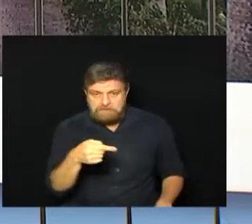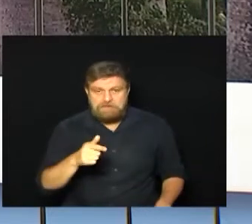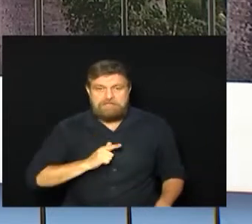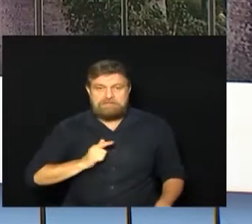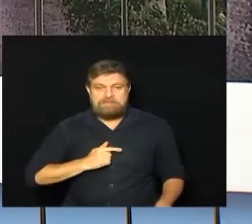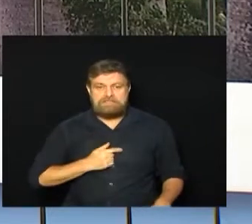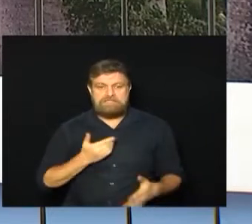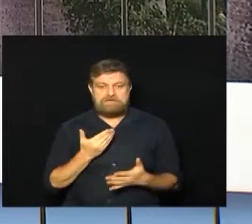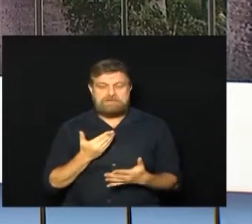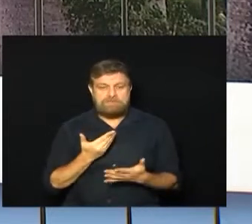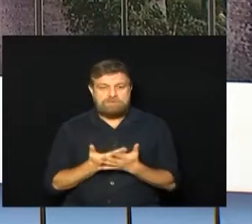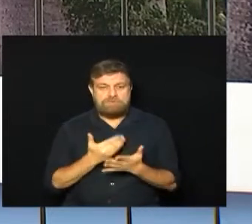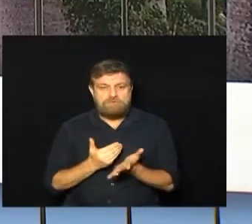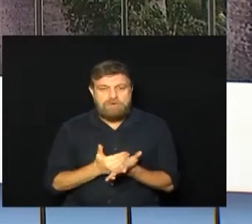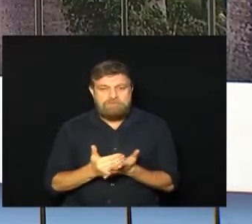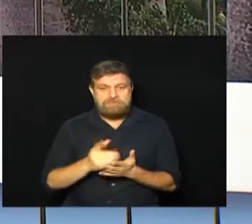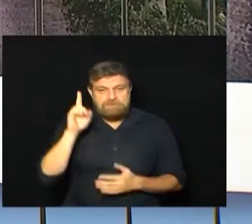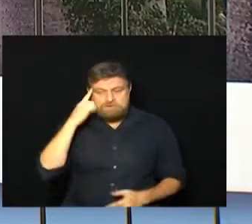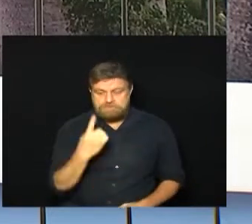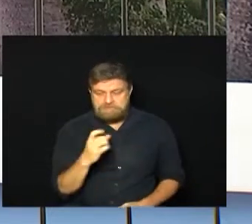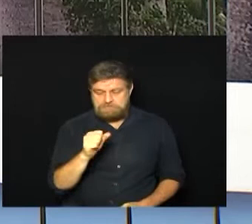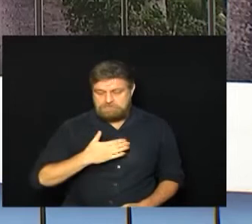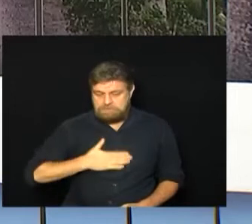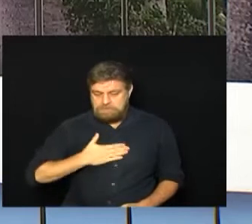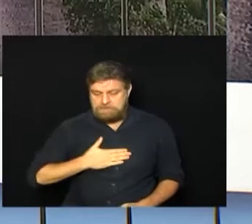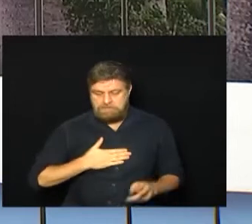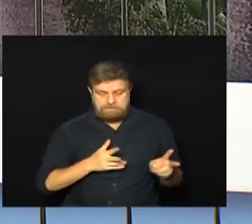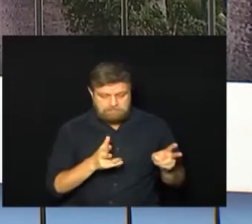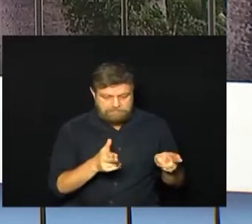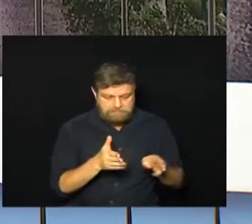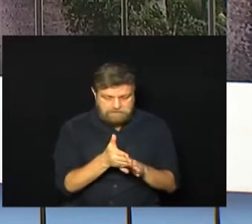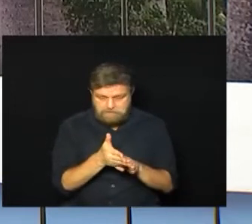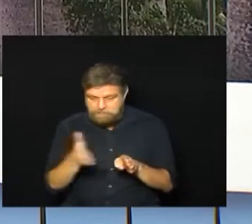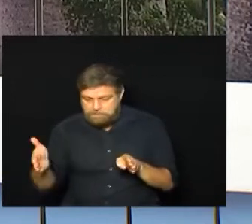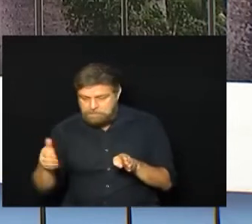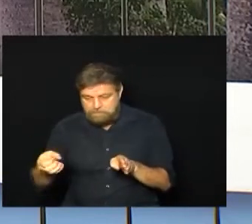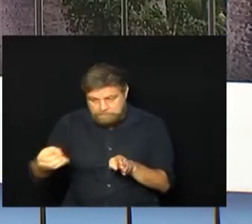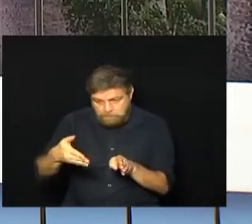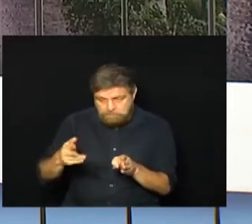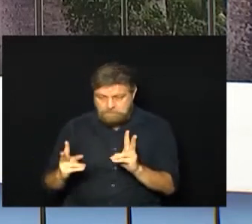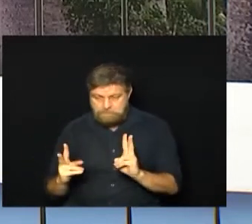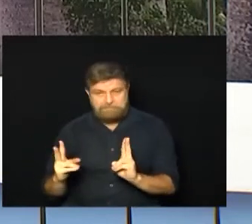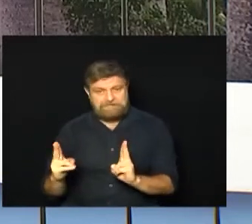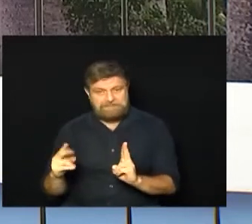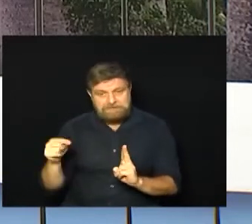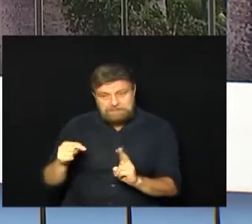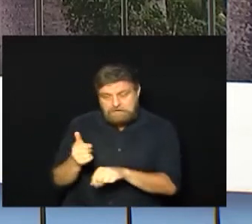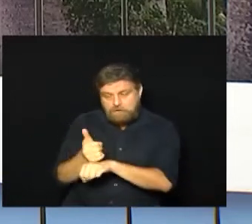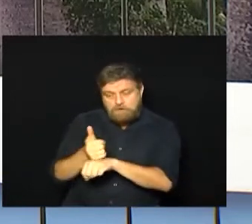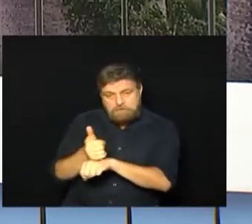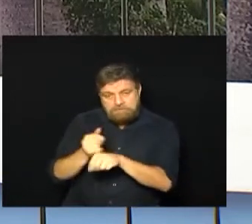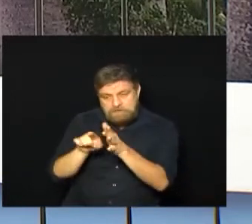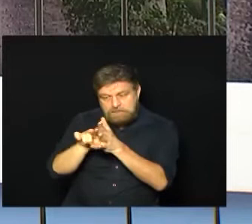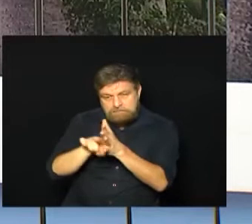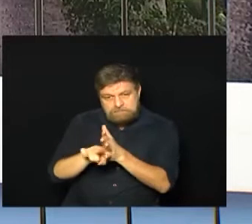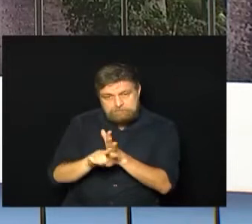ano passado, e agora entrou em uma nova fase. Vamos entender? Nessa nova fase, nessa etapa, os pesquisadores vão entrar em